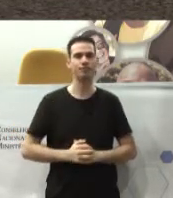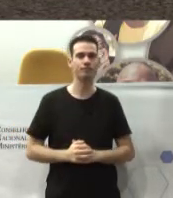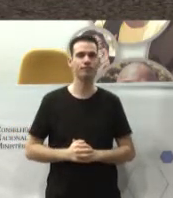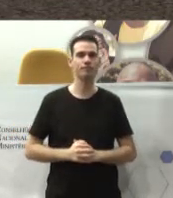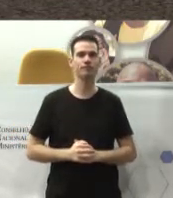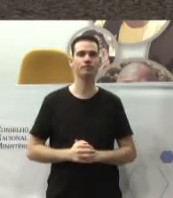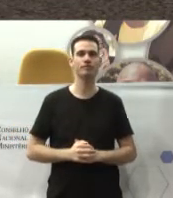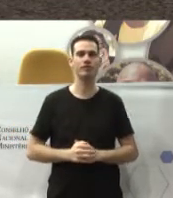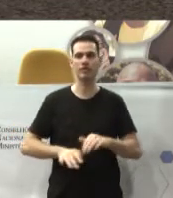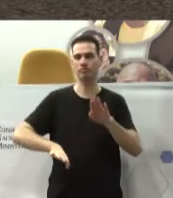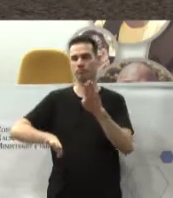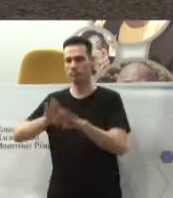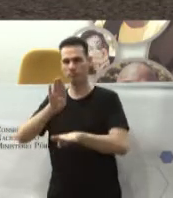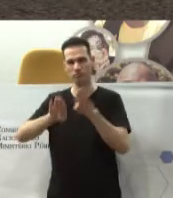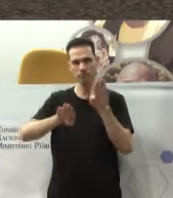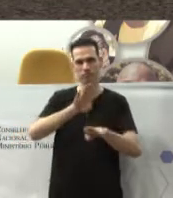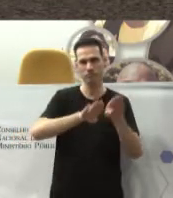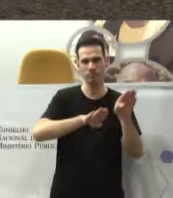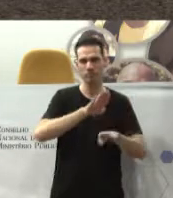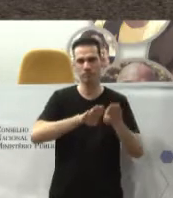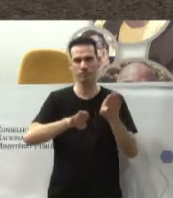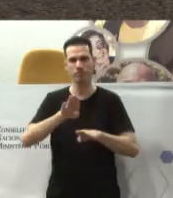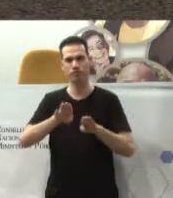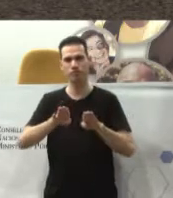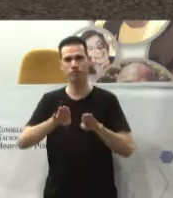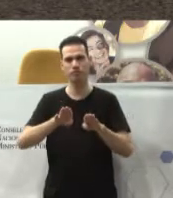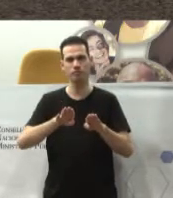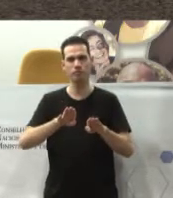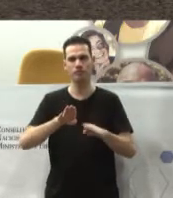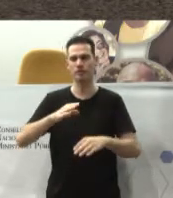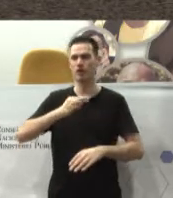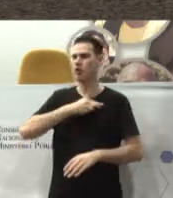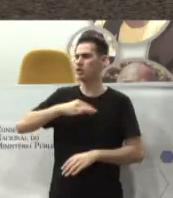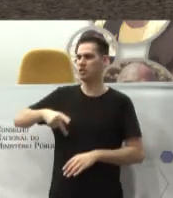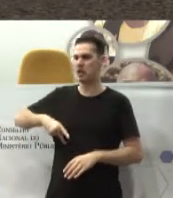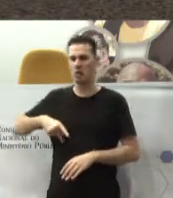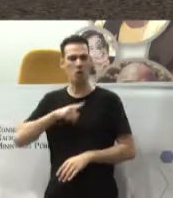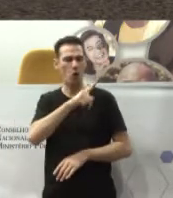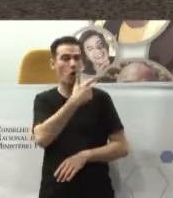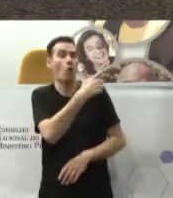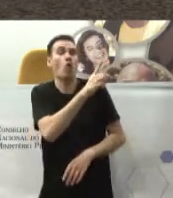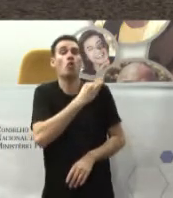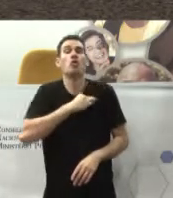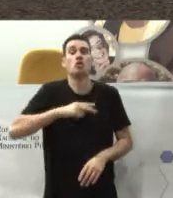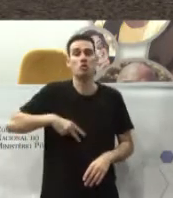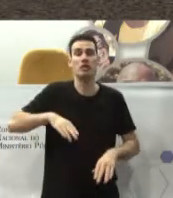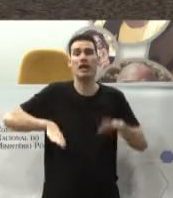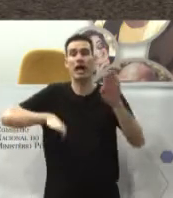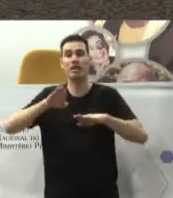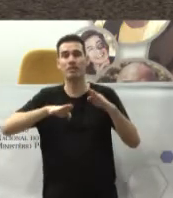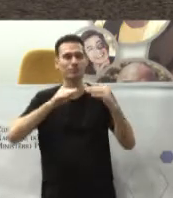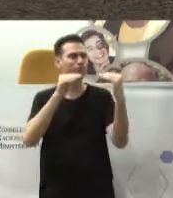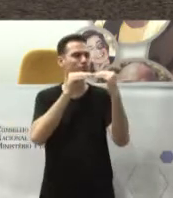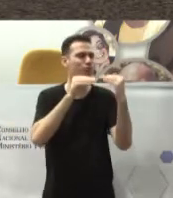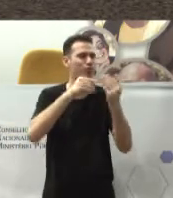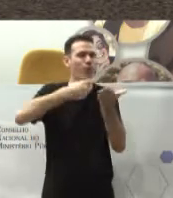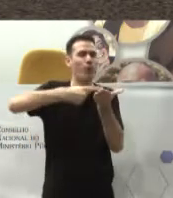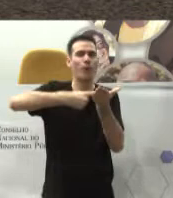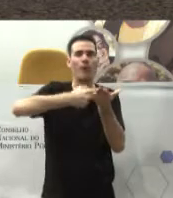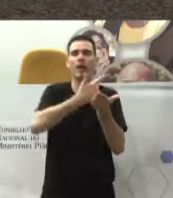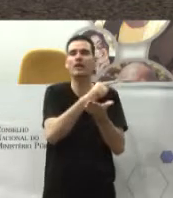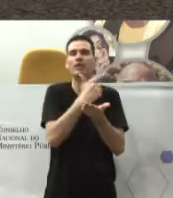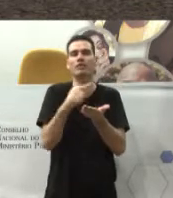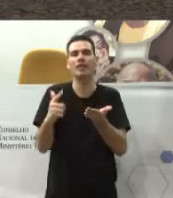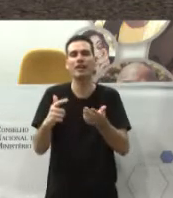sem que haja, entre aspas, bem grandes, a invasão de atribuição de um Ministério Público em relação a outro, como não temos esse conserto com C, vivemos